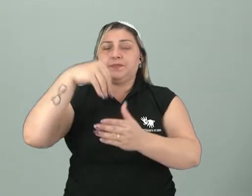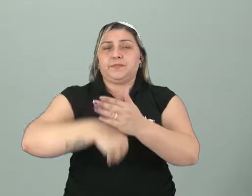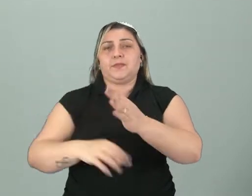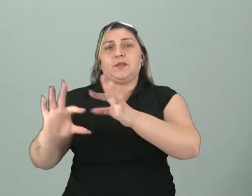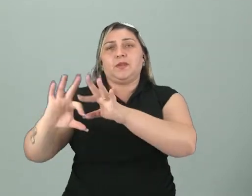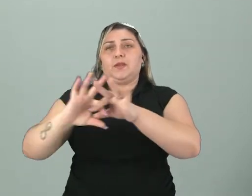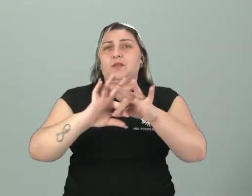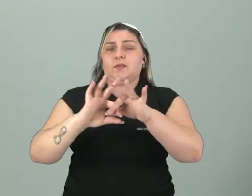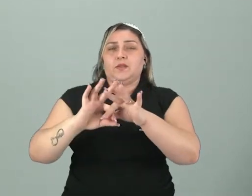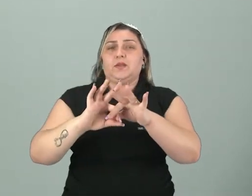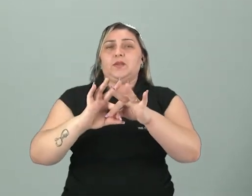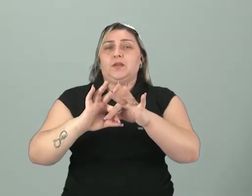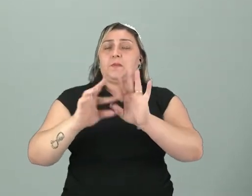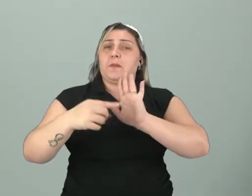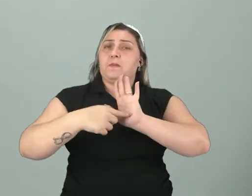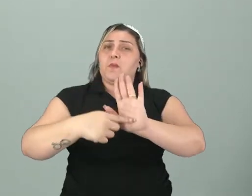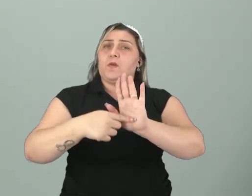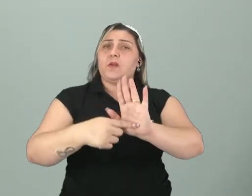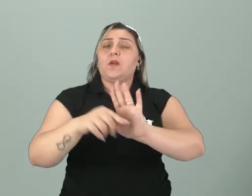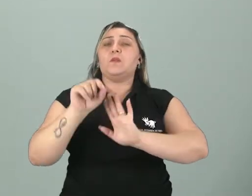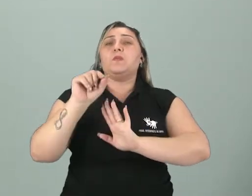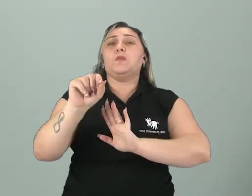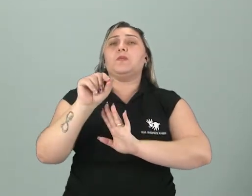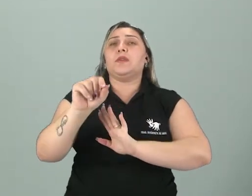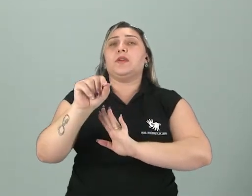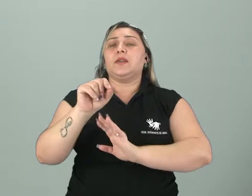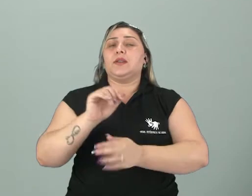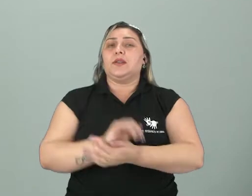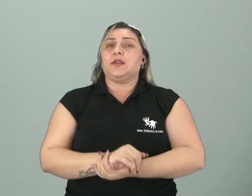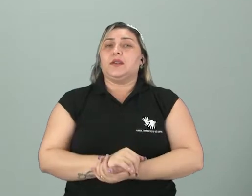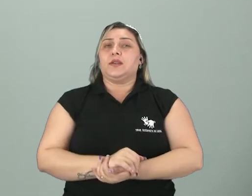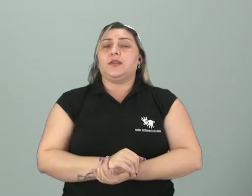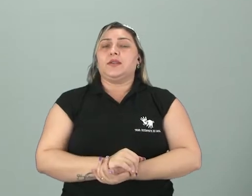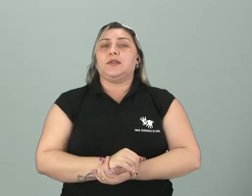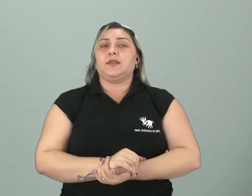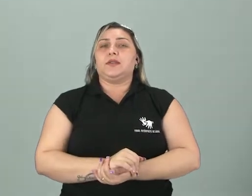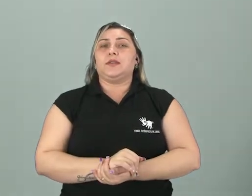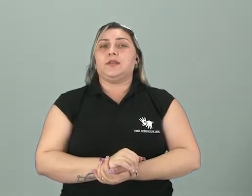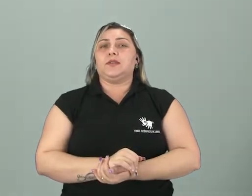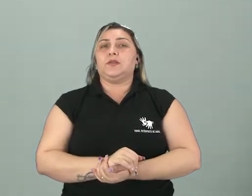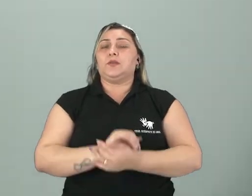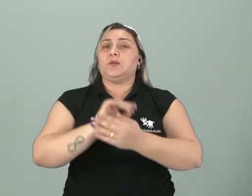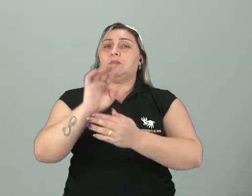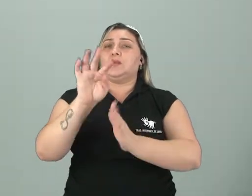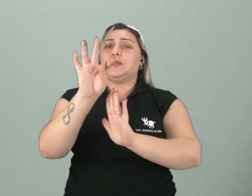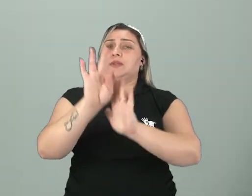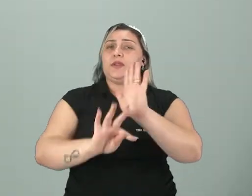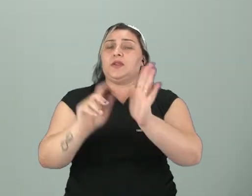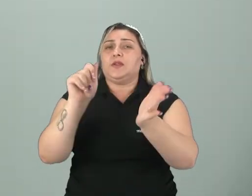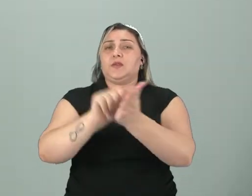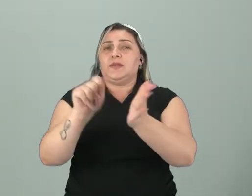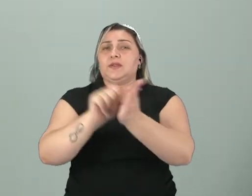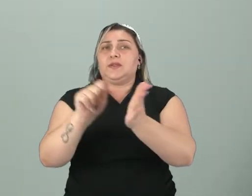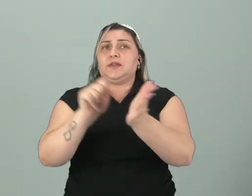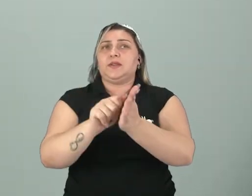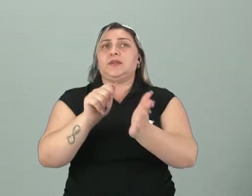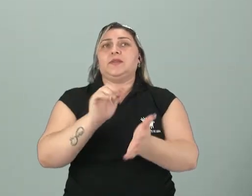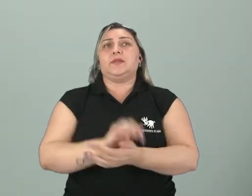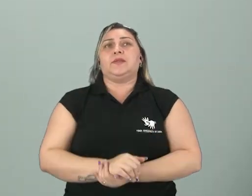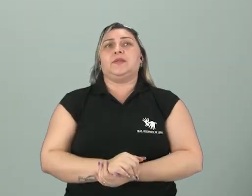de um contexto para expressar aquilo que se quer passar num texto escrito, na